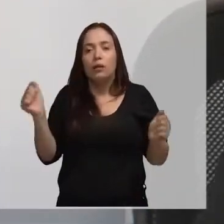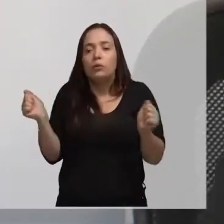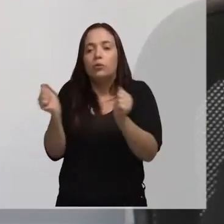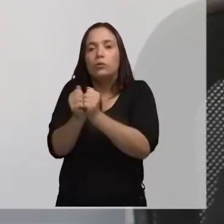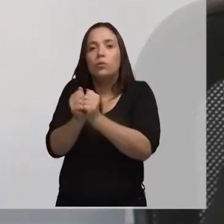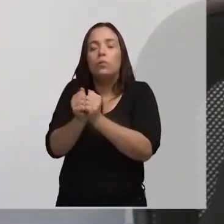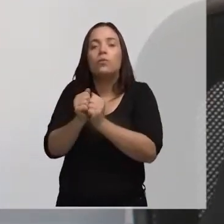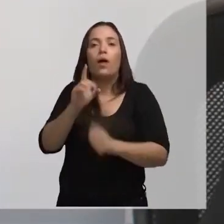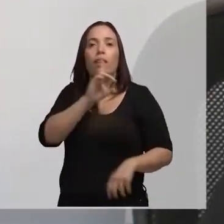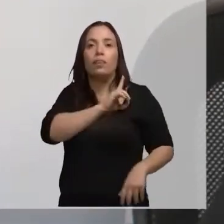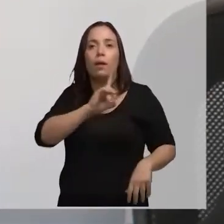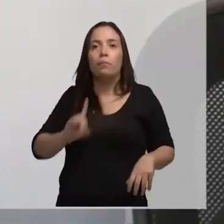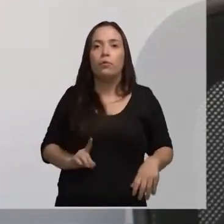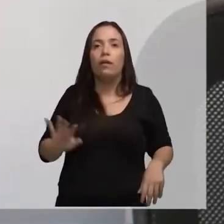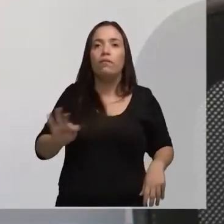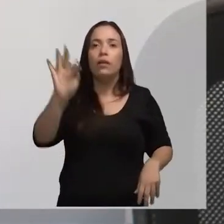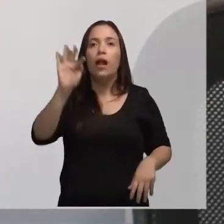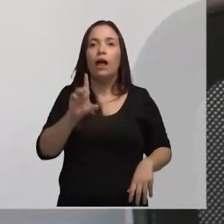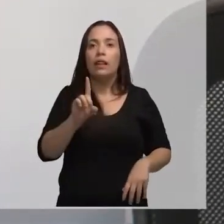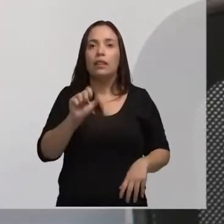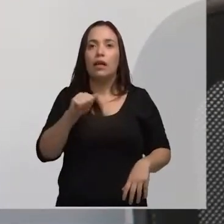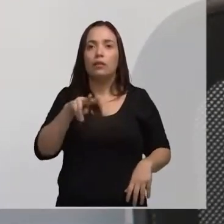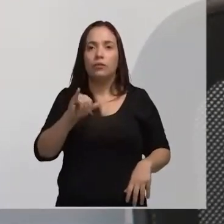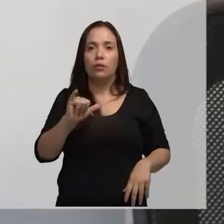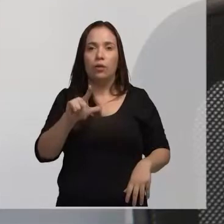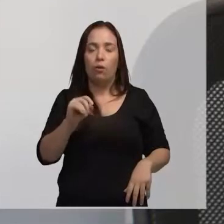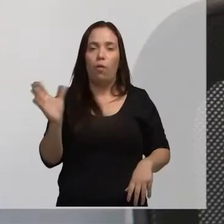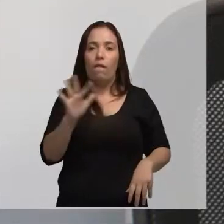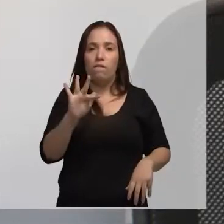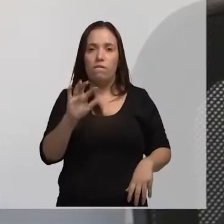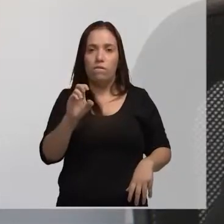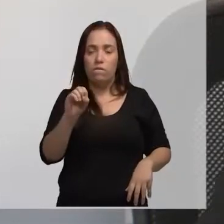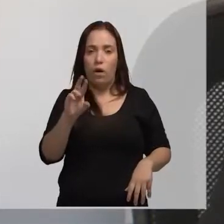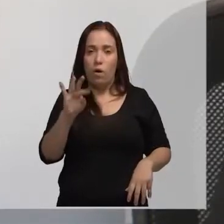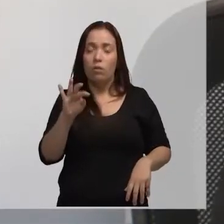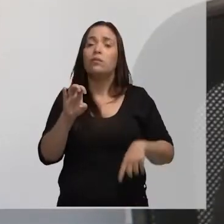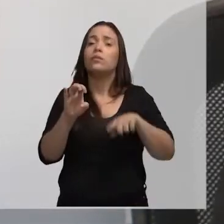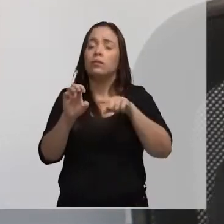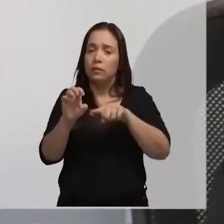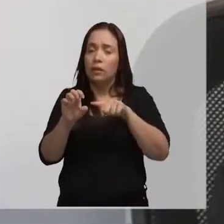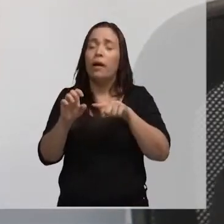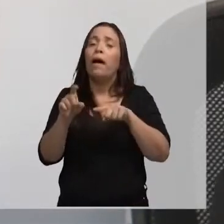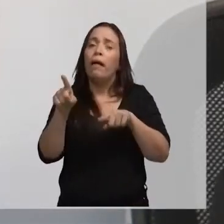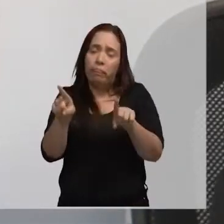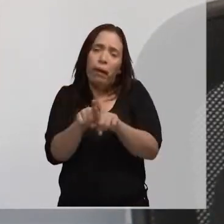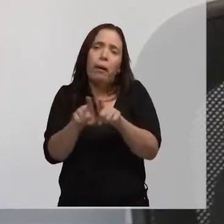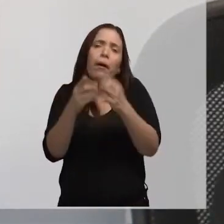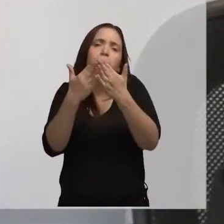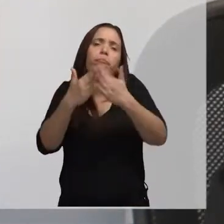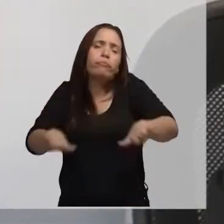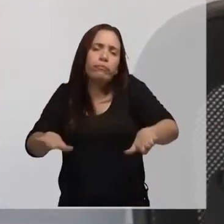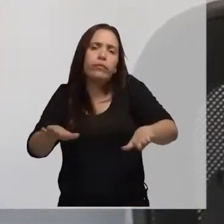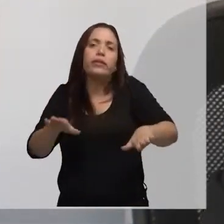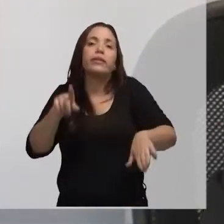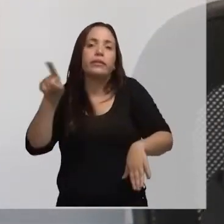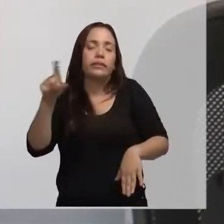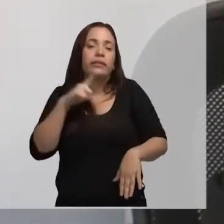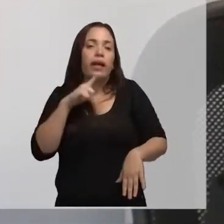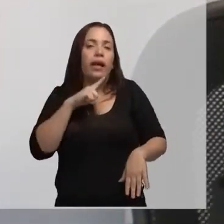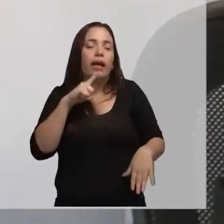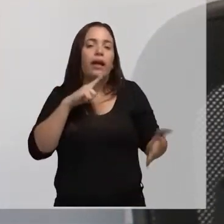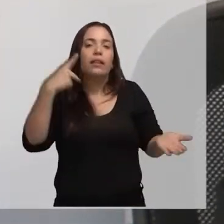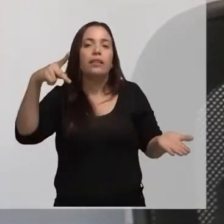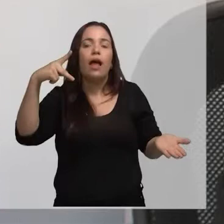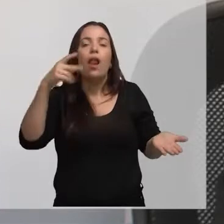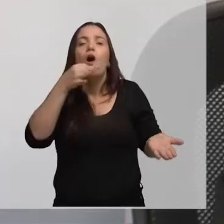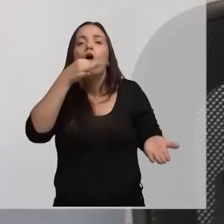Danilo Forte para fazer esse trabalho. E o Danilo também tem interesse, porque existe uma similaridade de pensamento